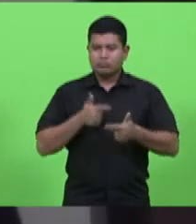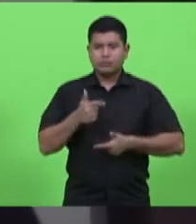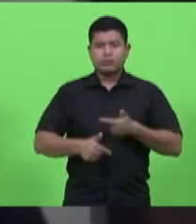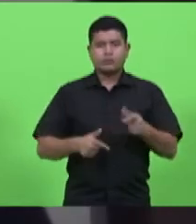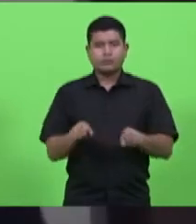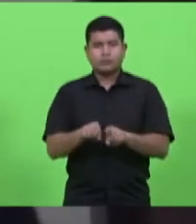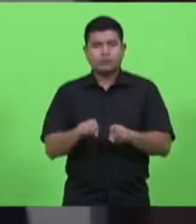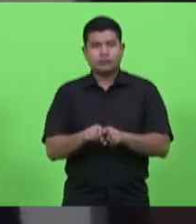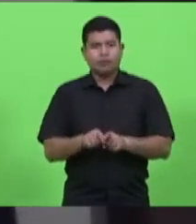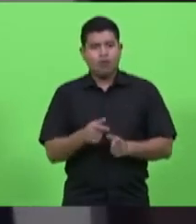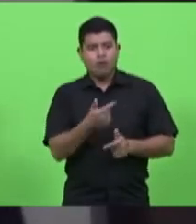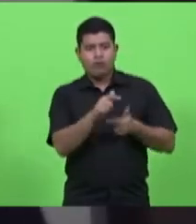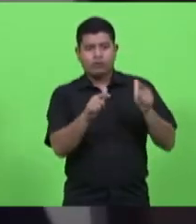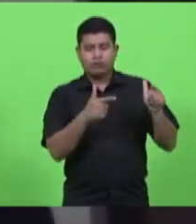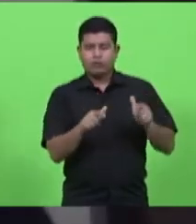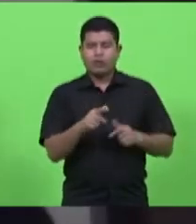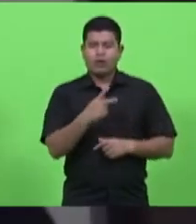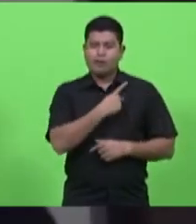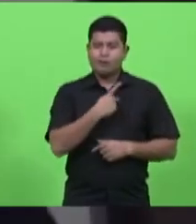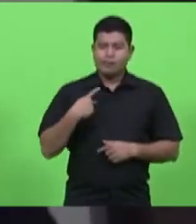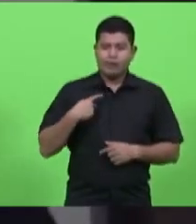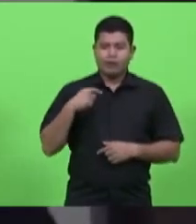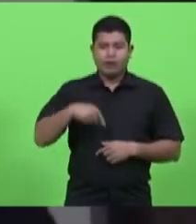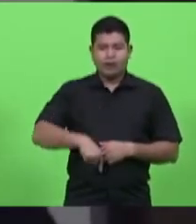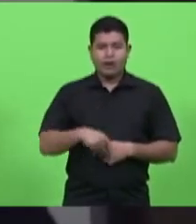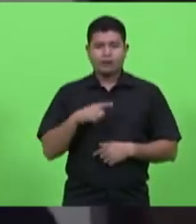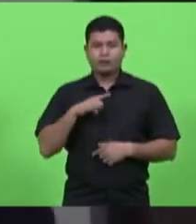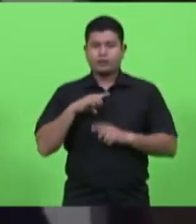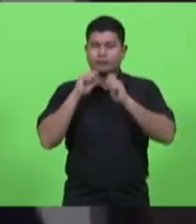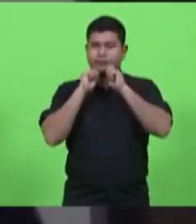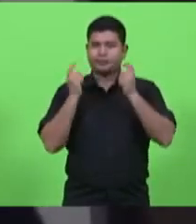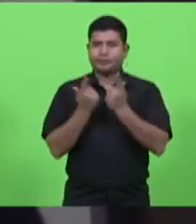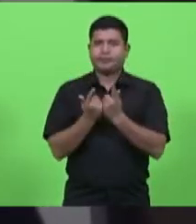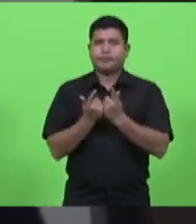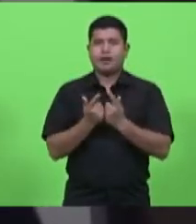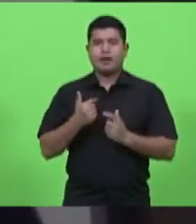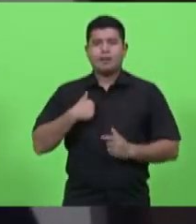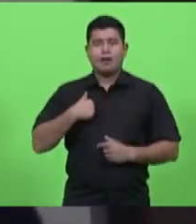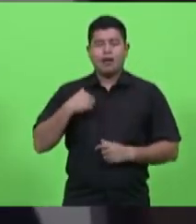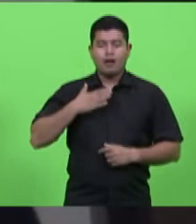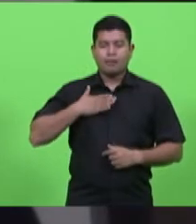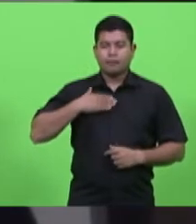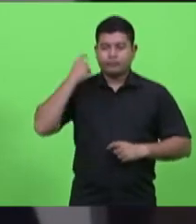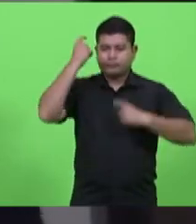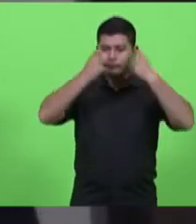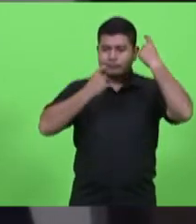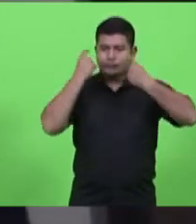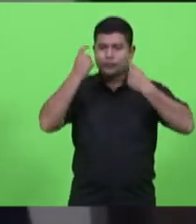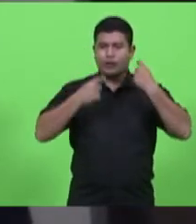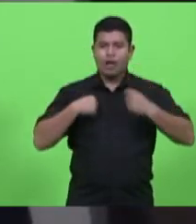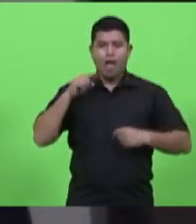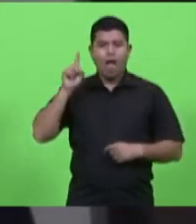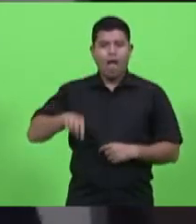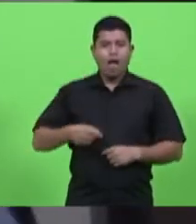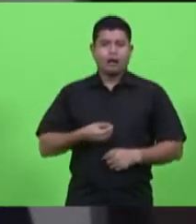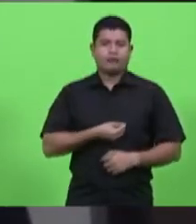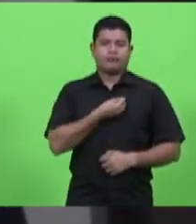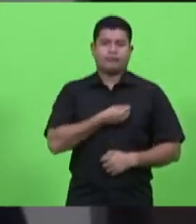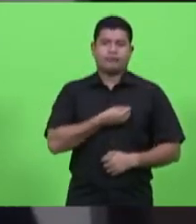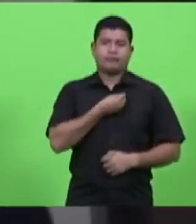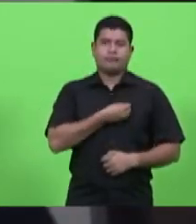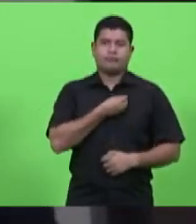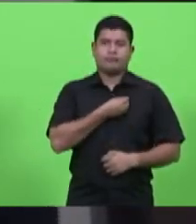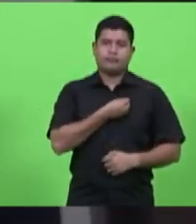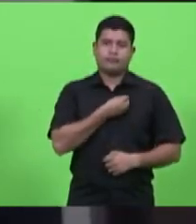demais deputados pastores que nós temos aqui na Assembleia Legislativa, mas a minha preocupação nesse instante é com a vida. E